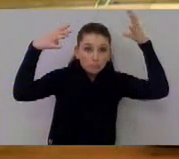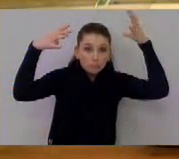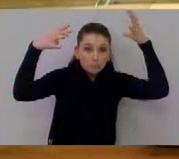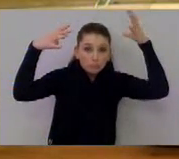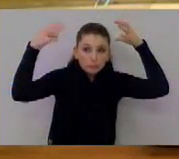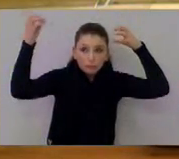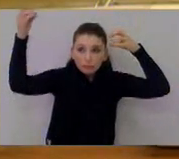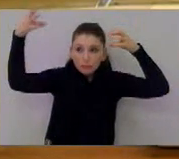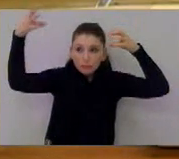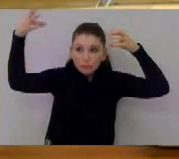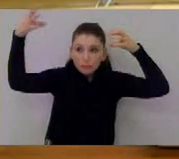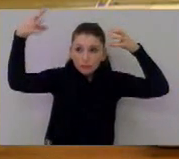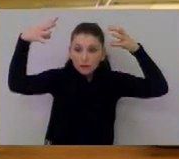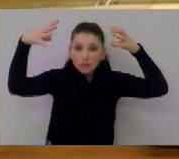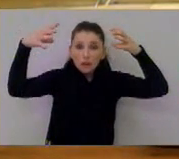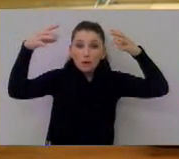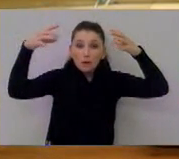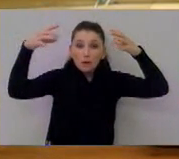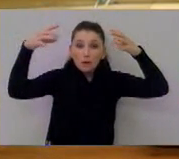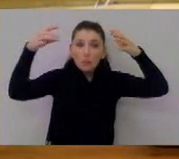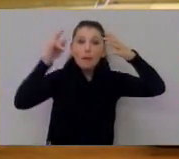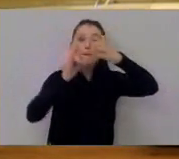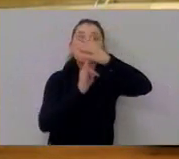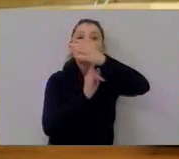bairro Vosocris.